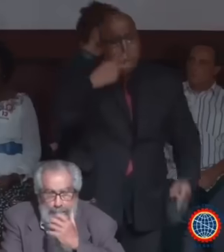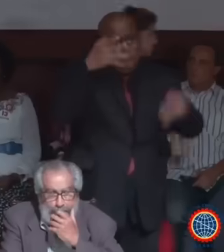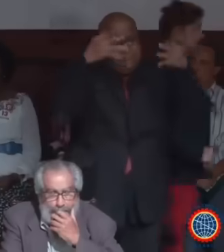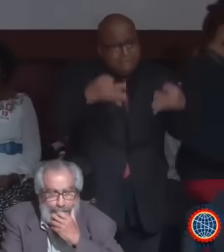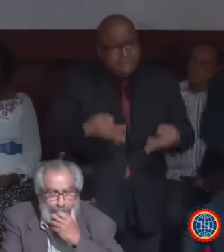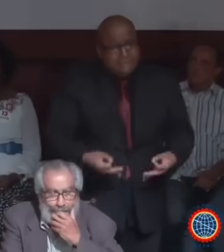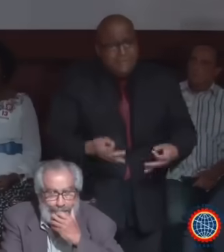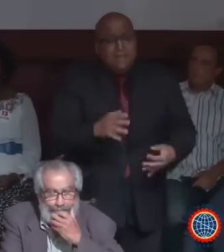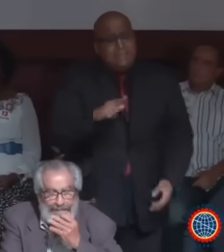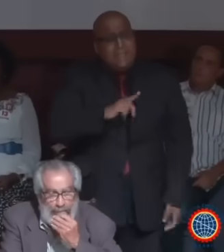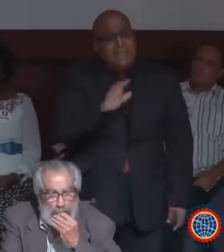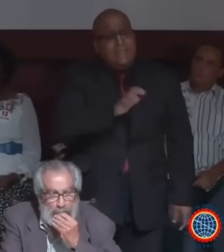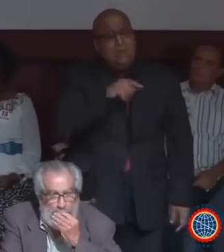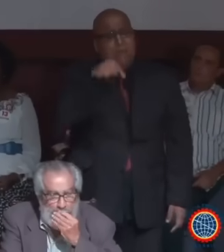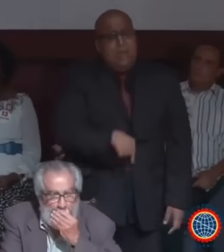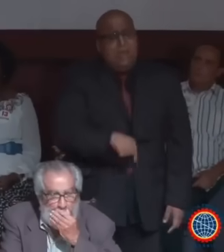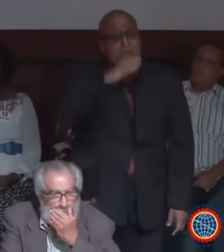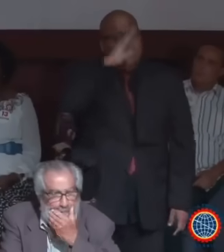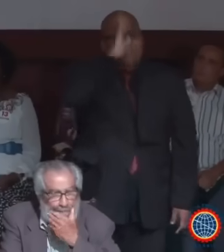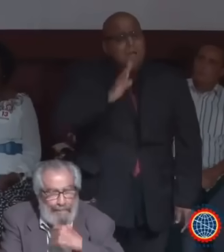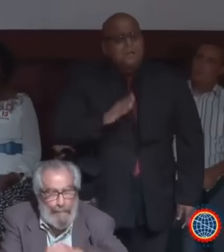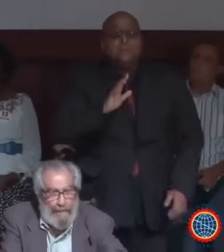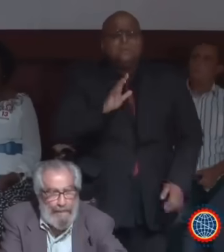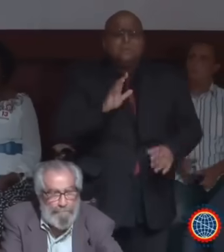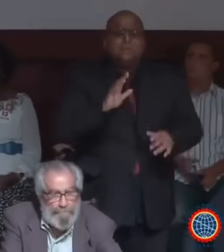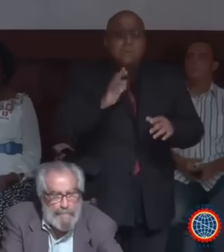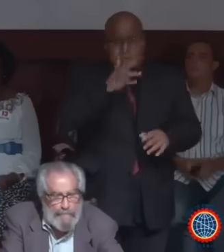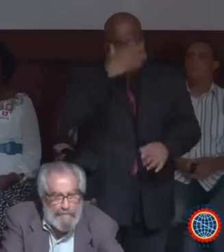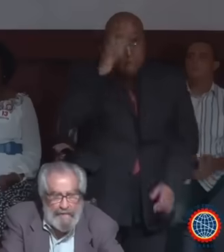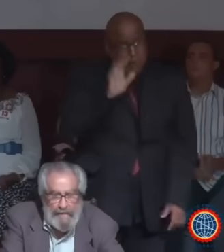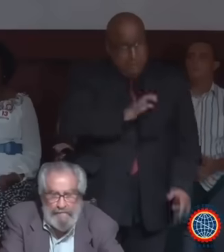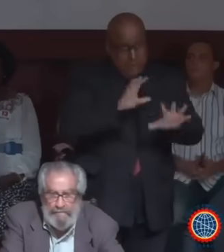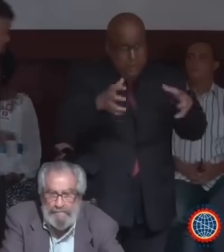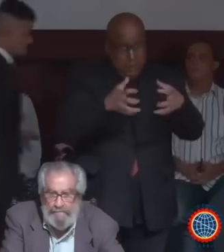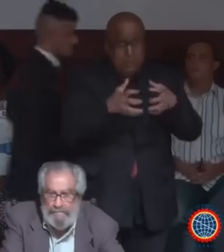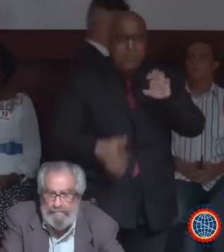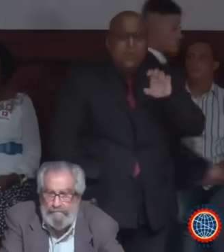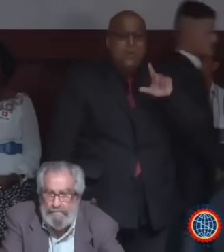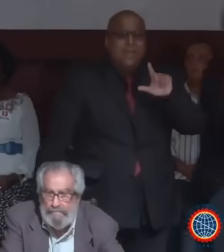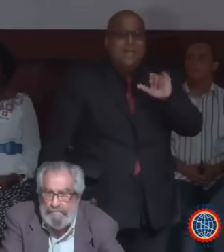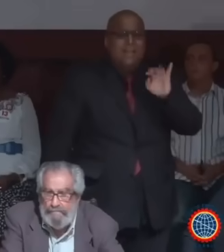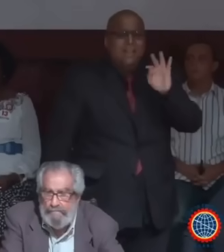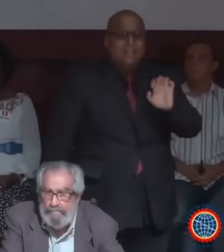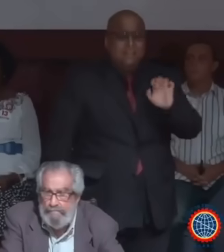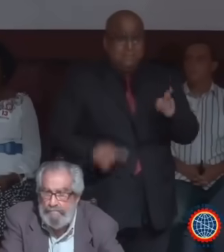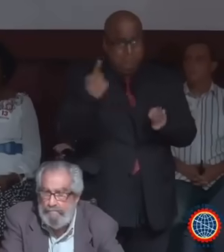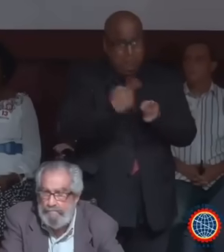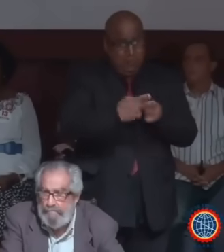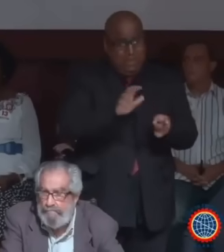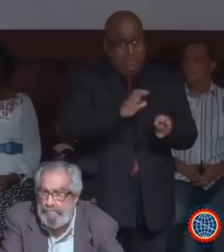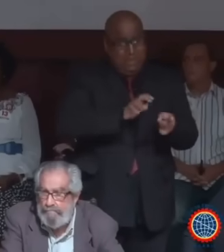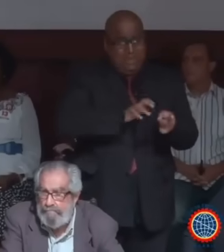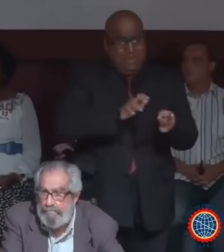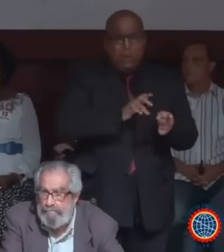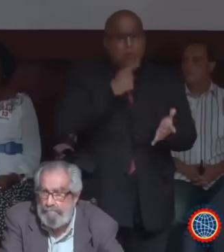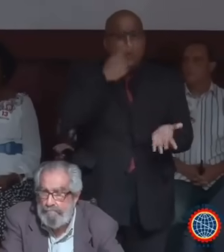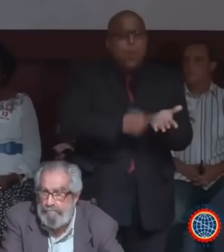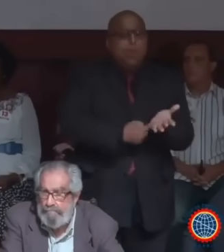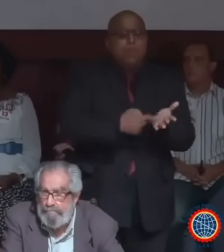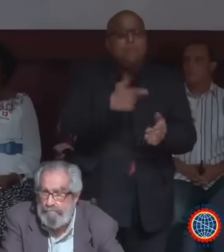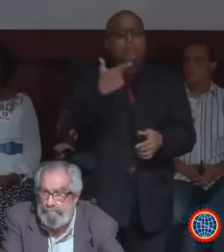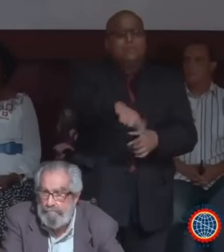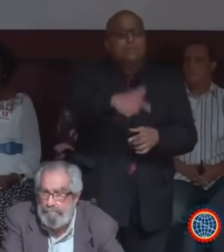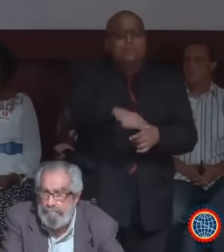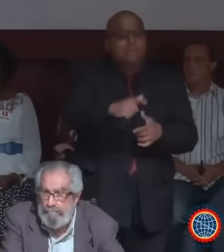que há ricos no Brasil, mas não há uma elite propriamente dita, porque os ricos do Brasil não têm compromisso nem